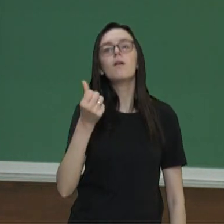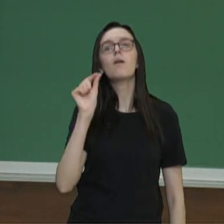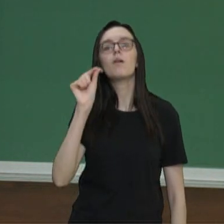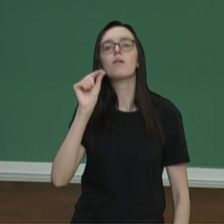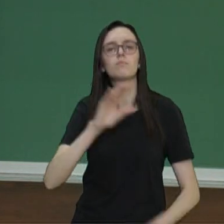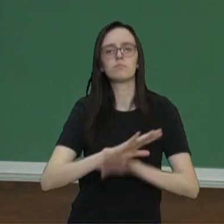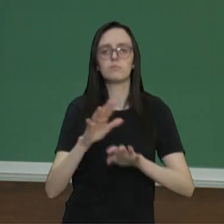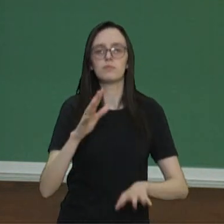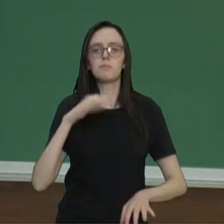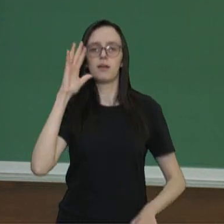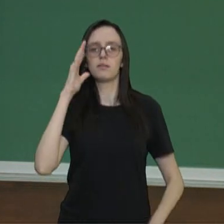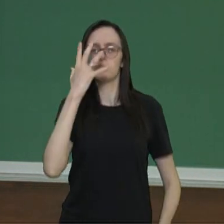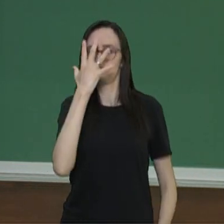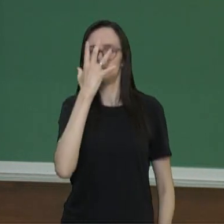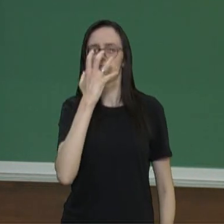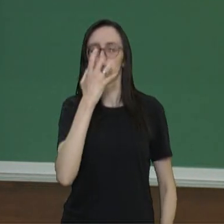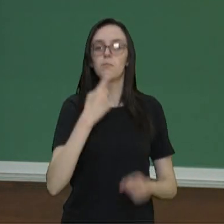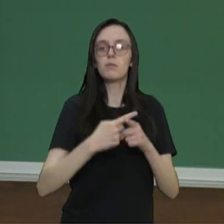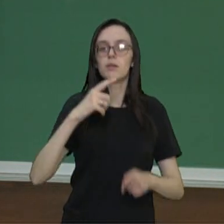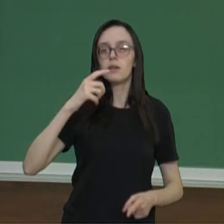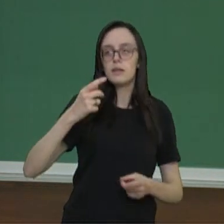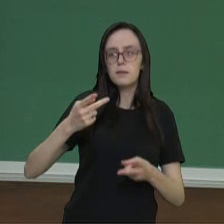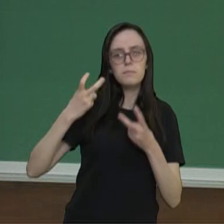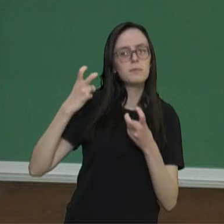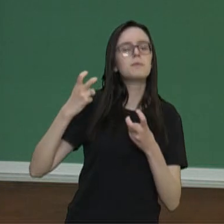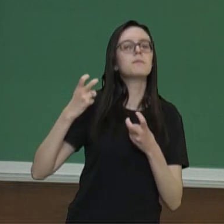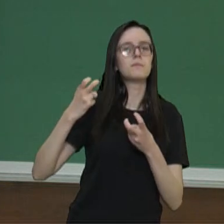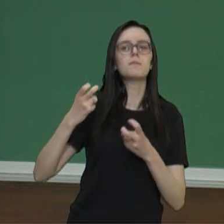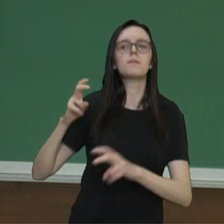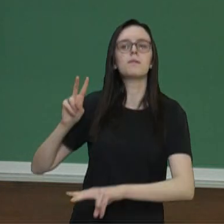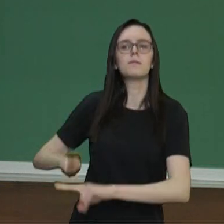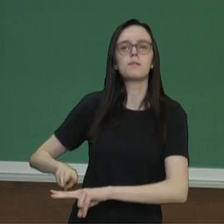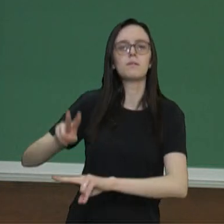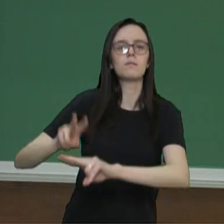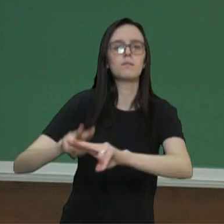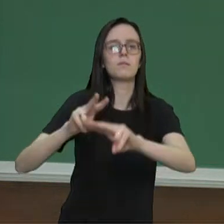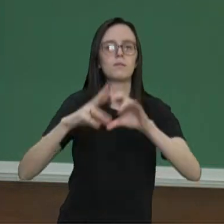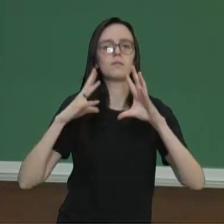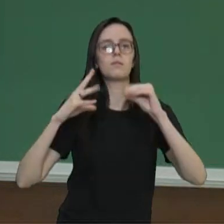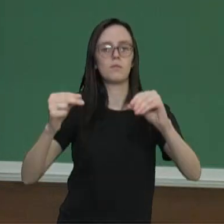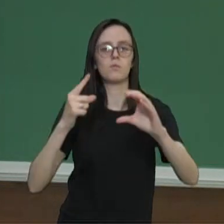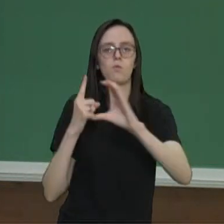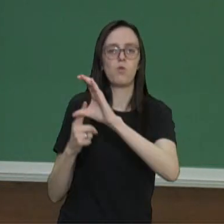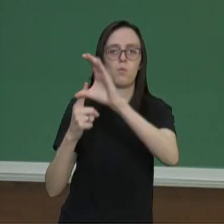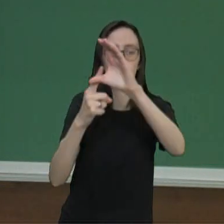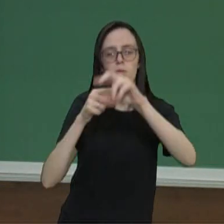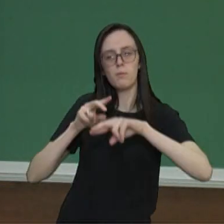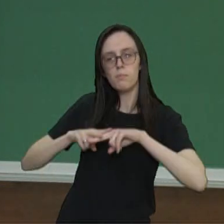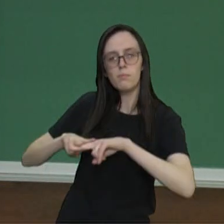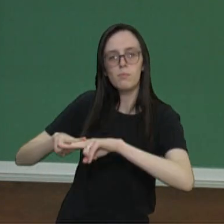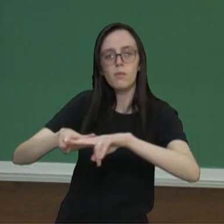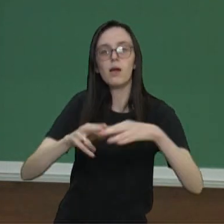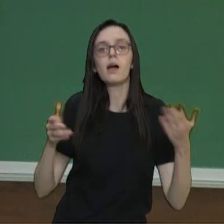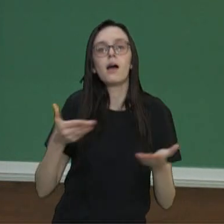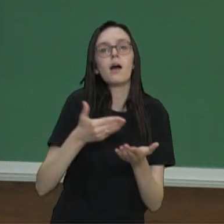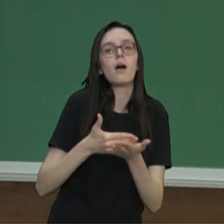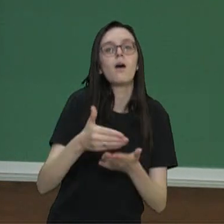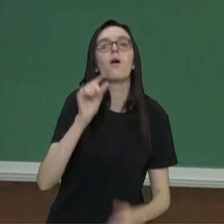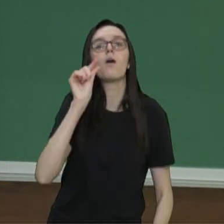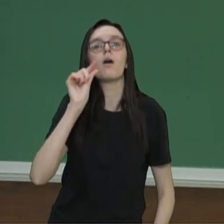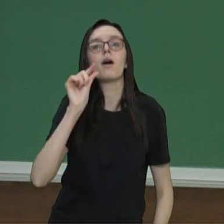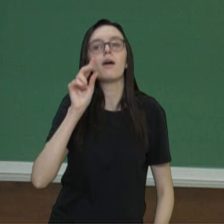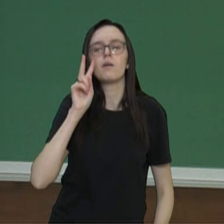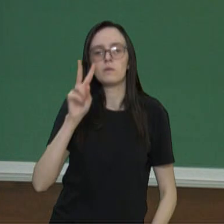fecha a cara. Por quê? Ele está prendendo esses simpatizantes comunistas, então ele agora começa a